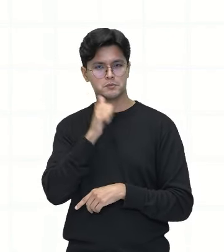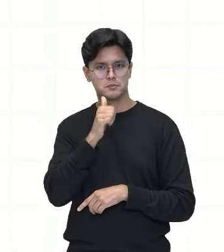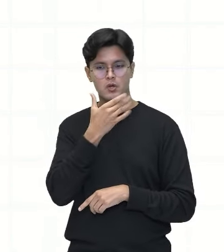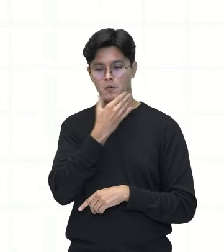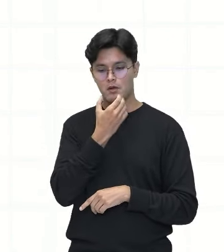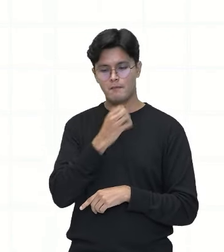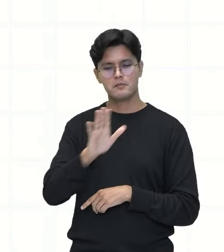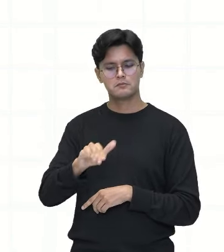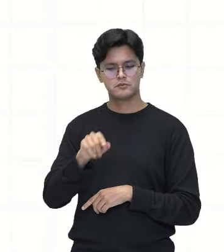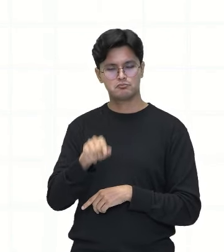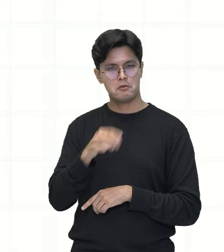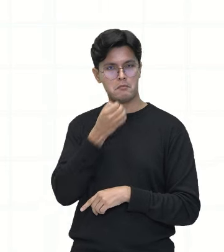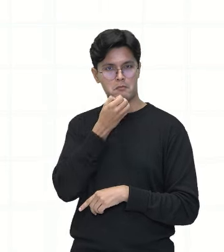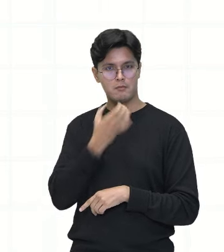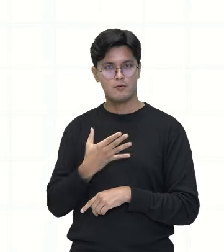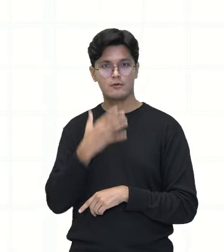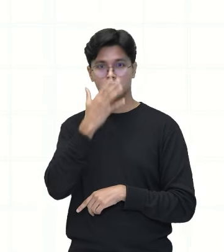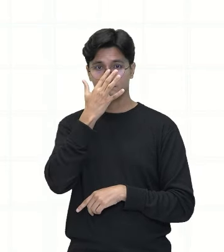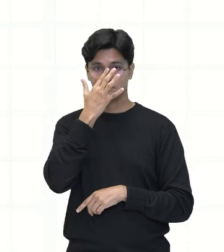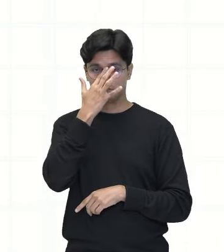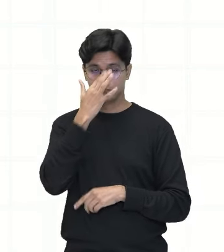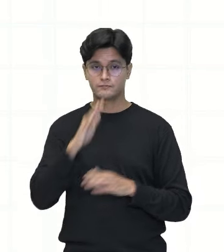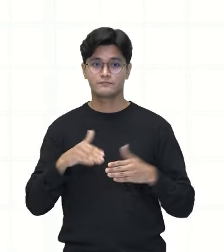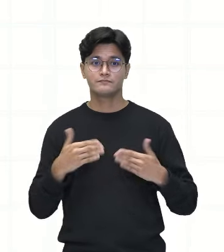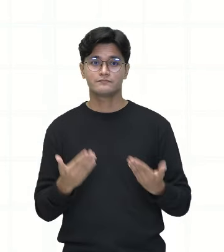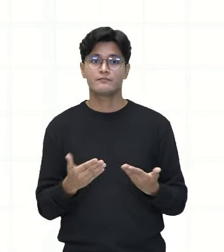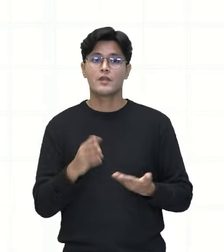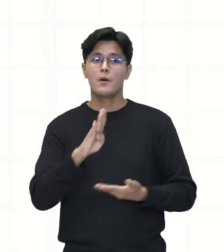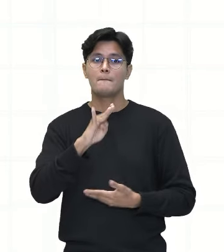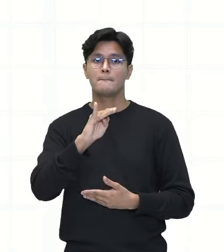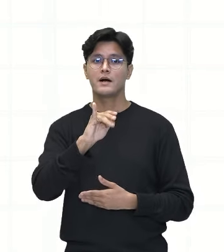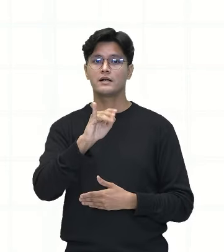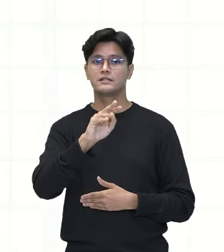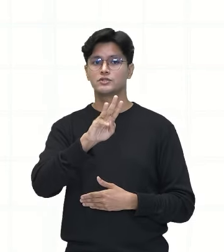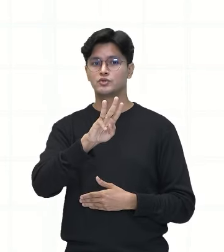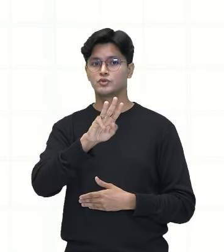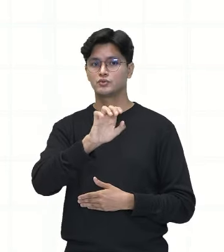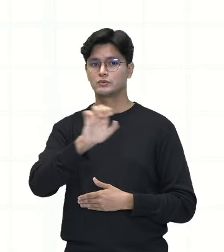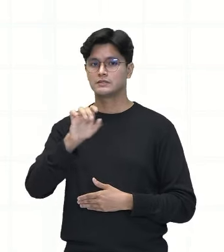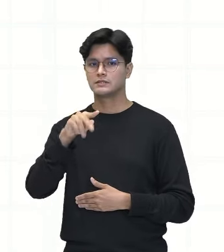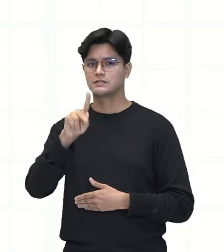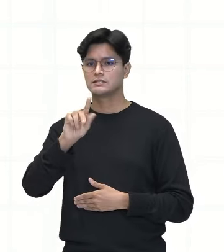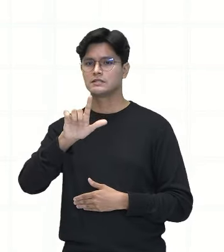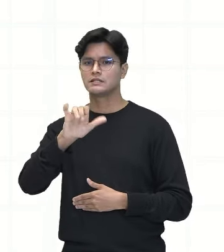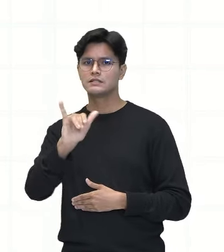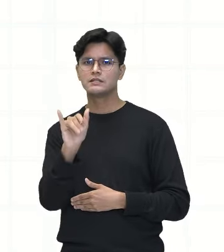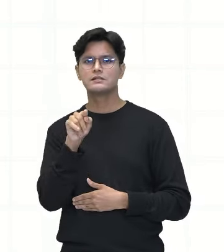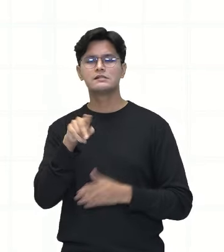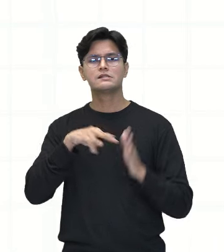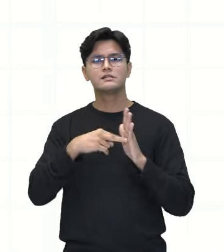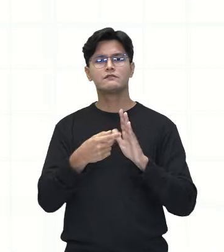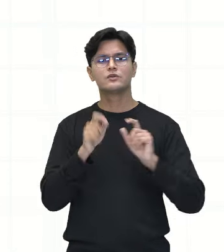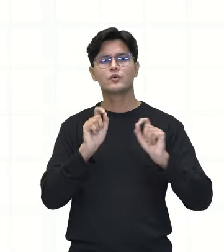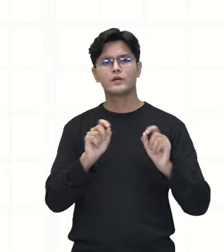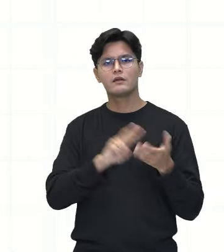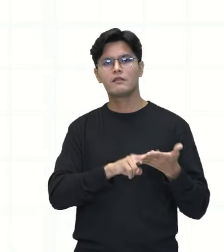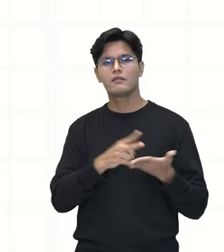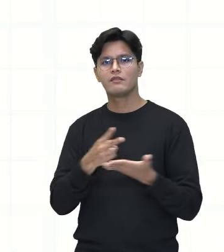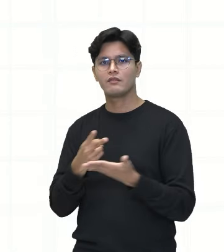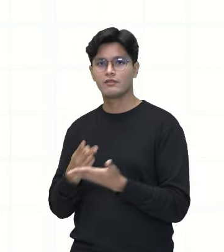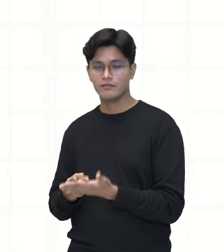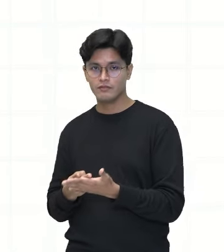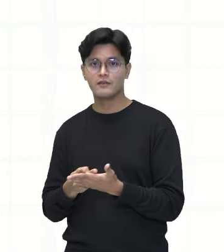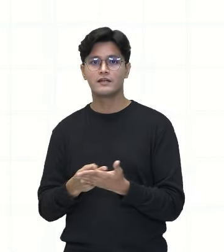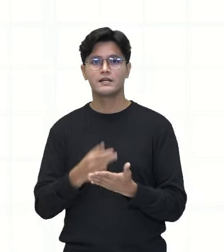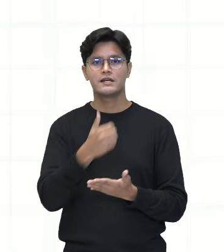o que é essa bi-weekly, né? Quinzenal, certo? Por quê? A cada 2 semanas, né? Então,